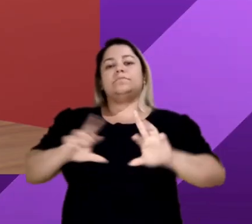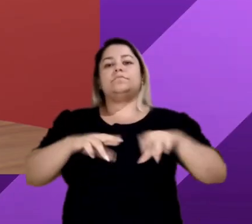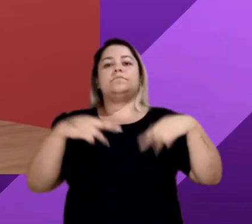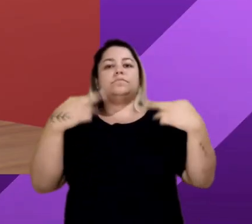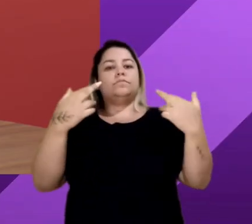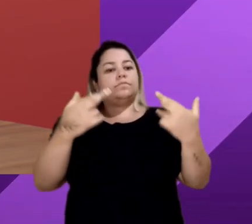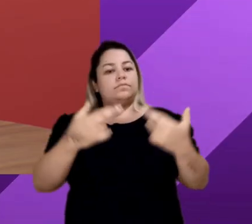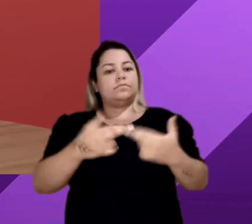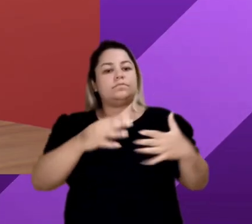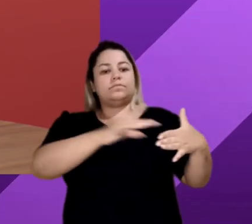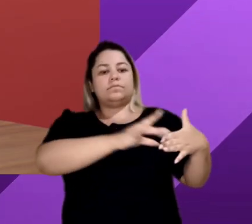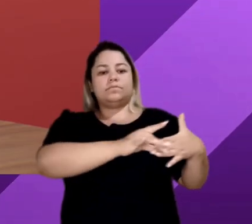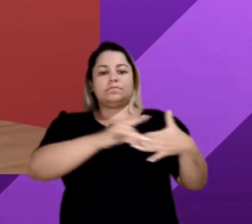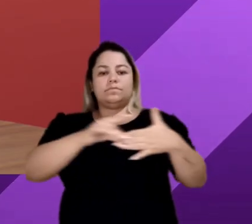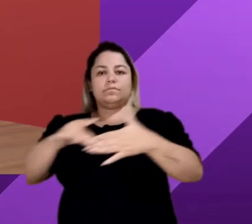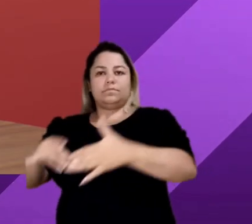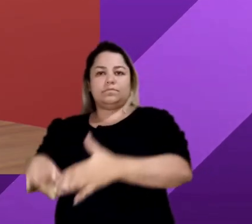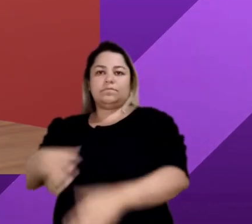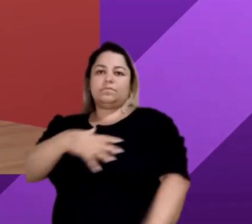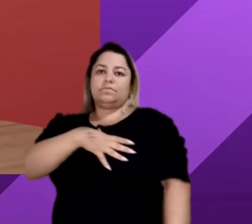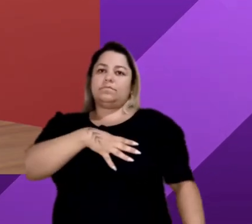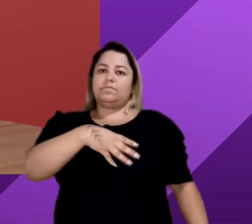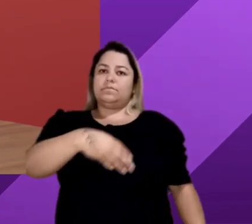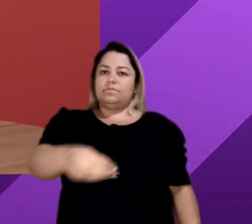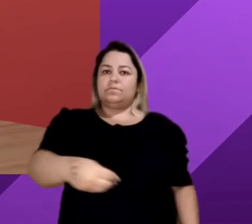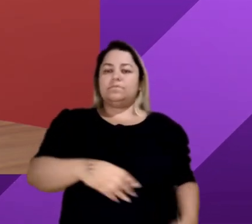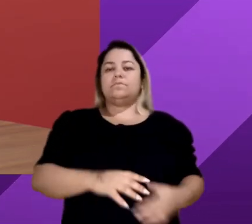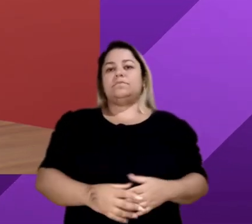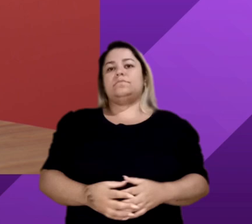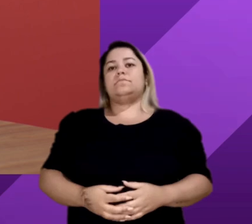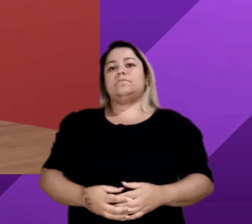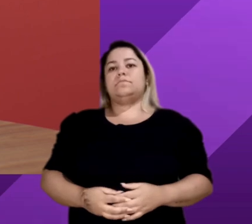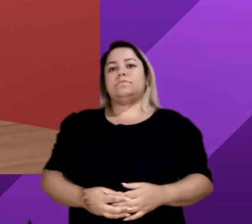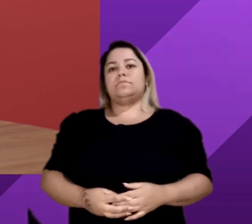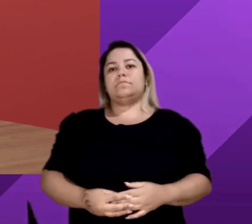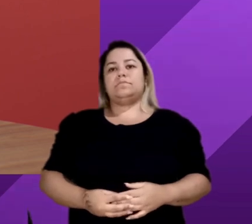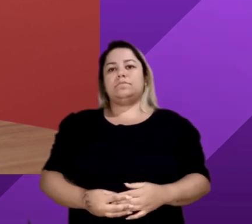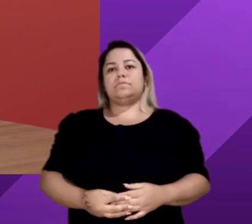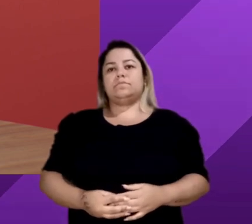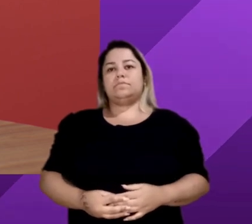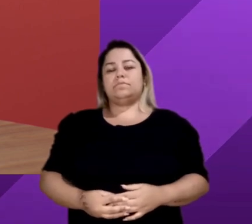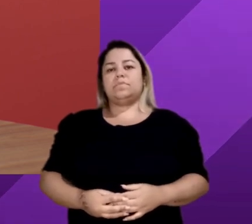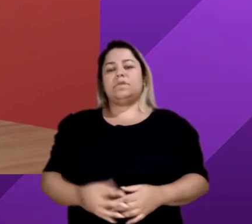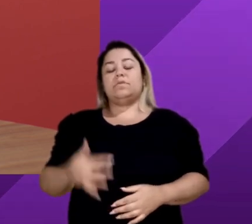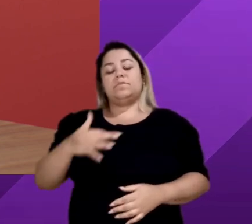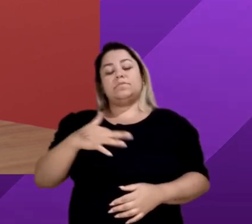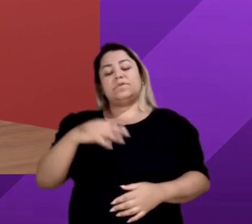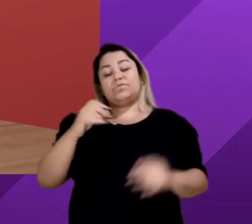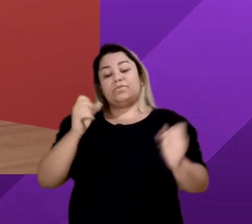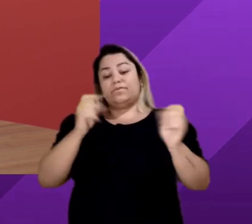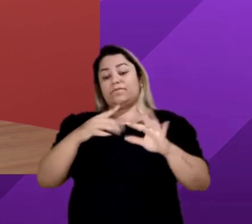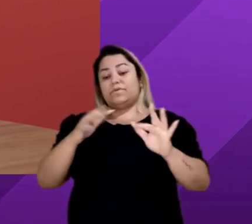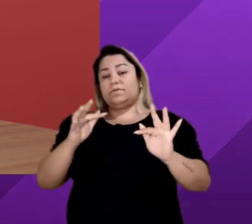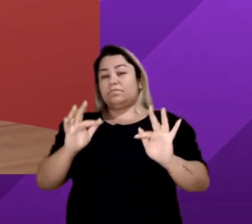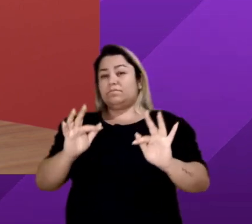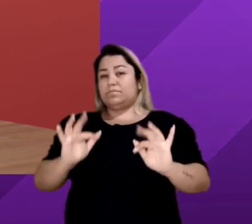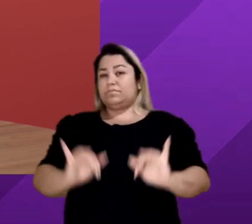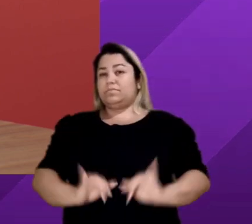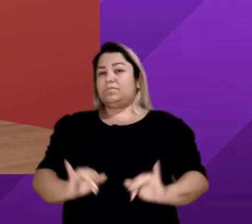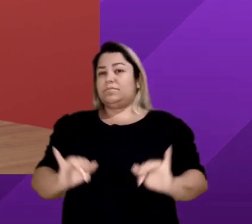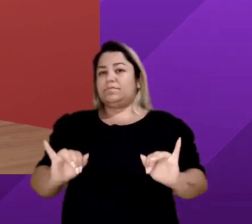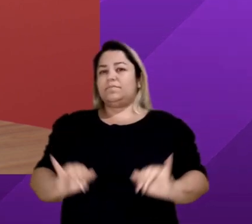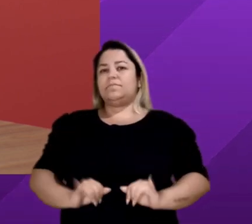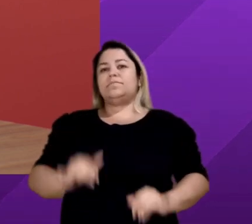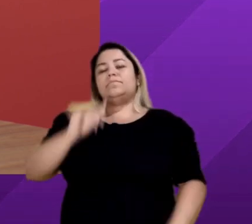nossos filhos, né? E isso ainda é algo bem doloroso. Tem um exemplo muito grande da minha filha,